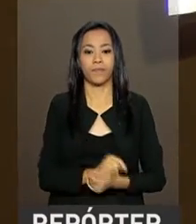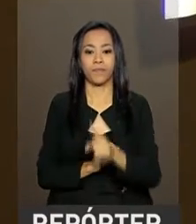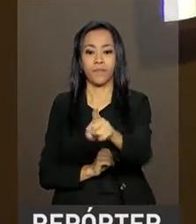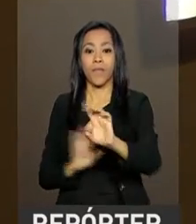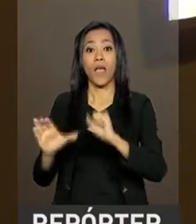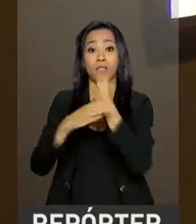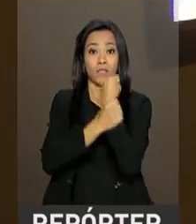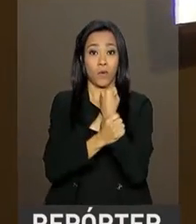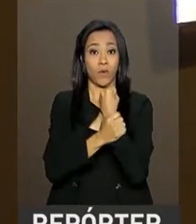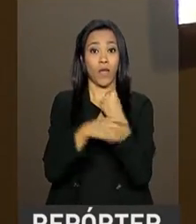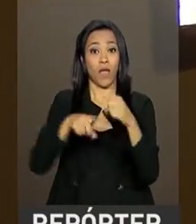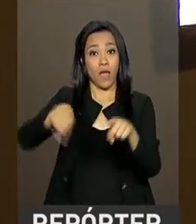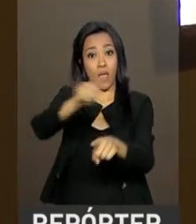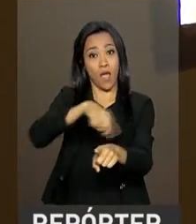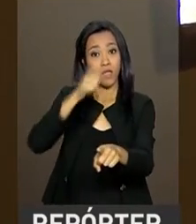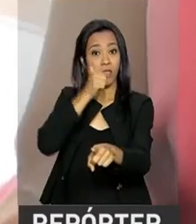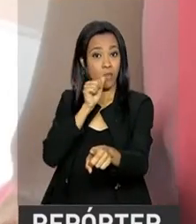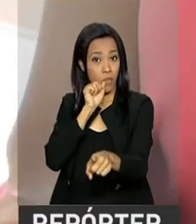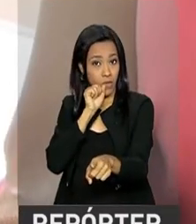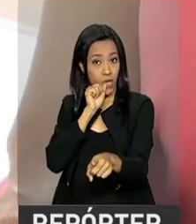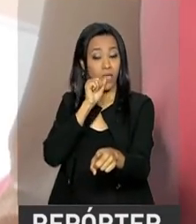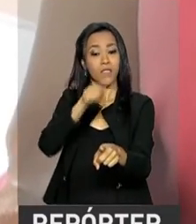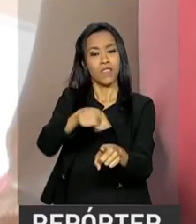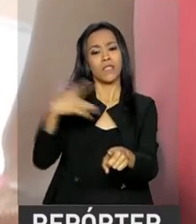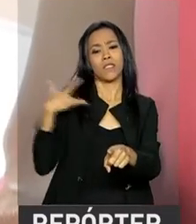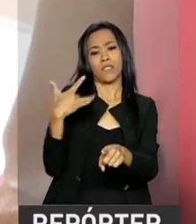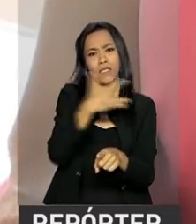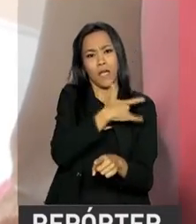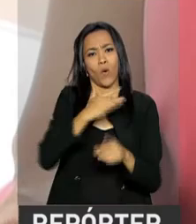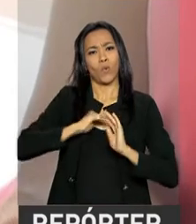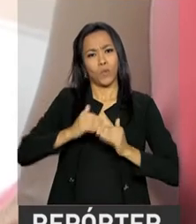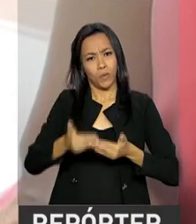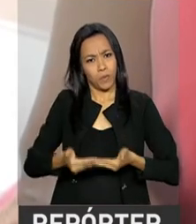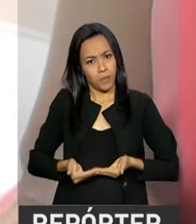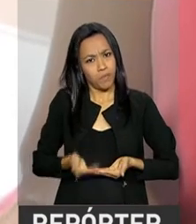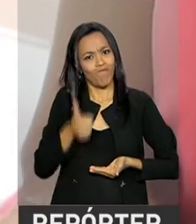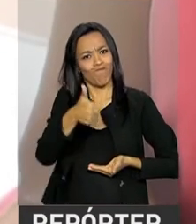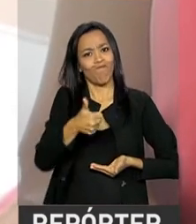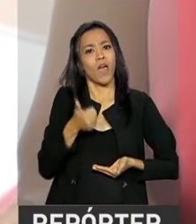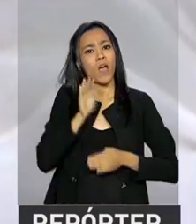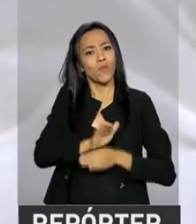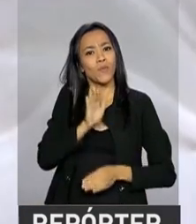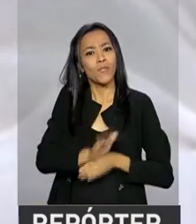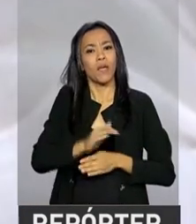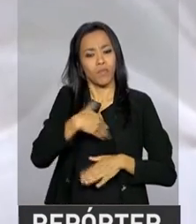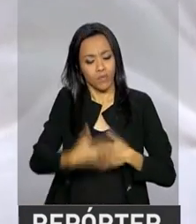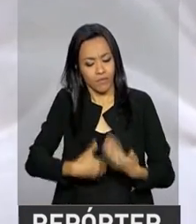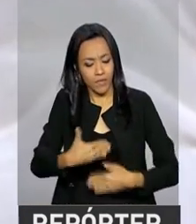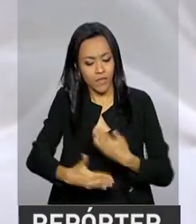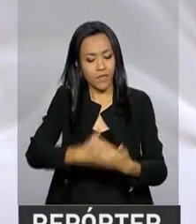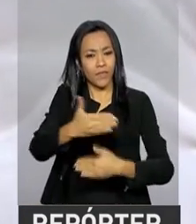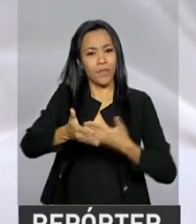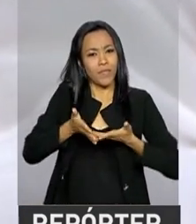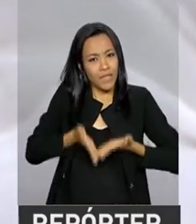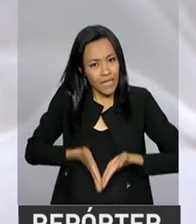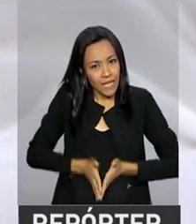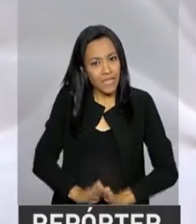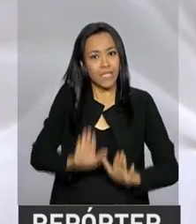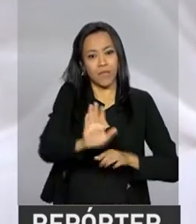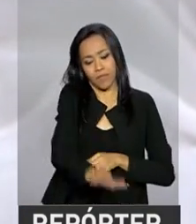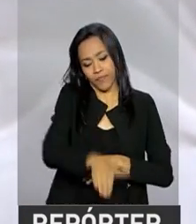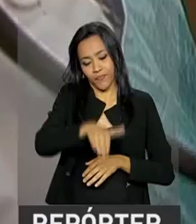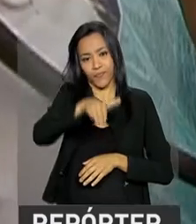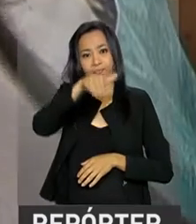garantir às futuras mamães mais saúde na gestação, contribuir para o desenvolvimento dos bebês desde o nascimento até